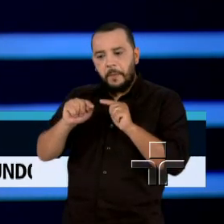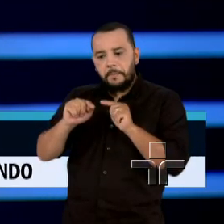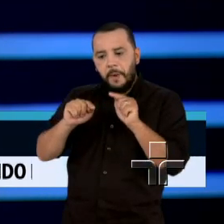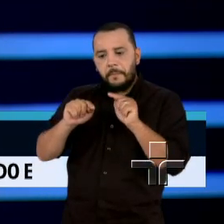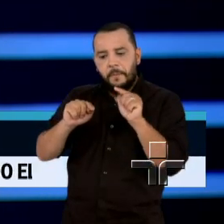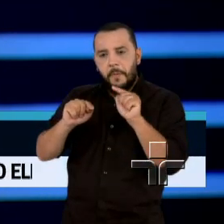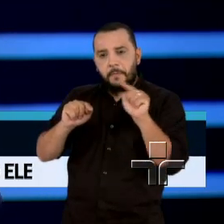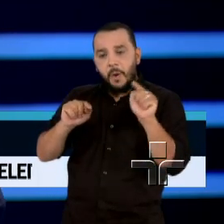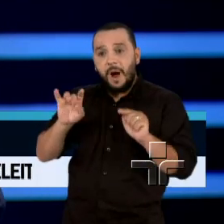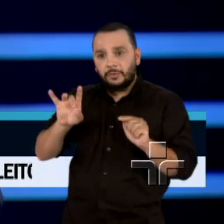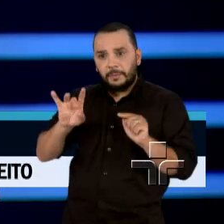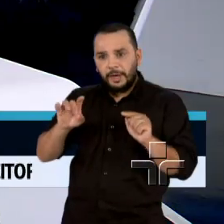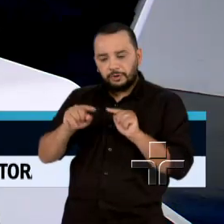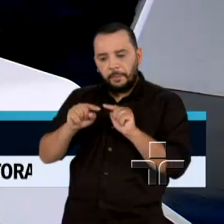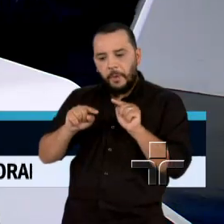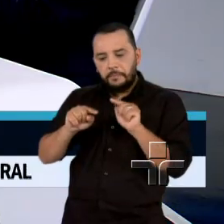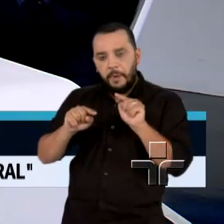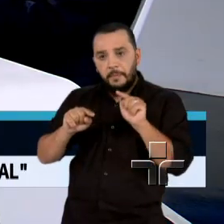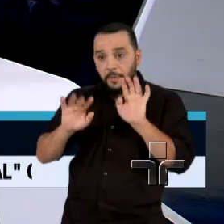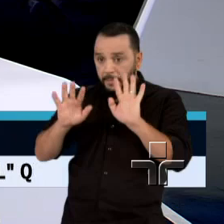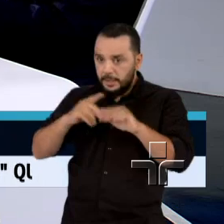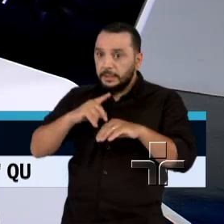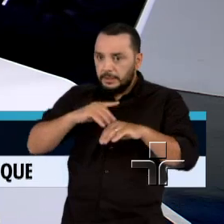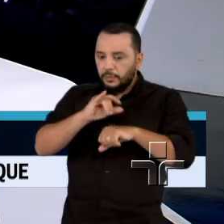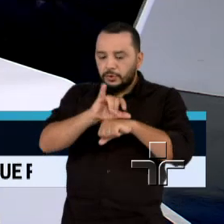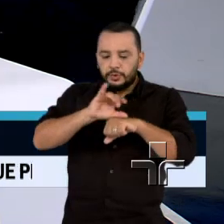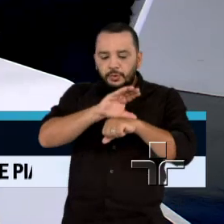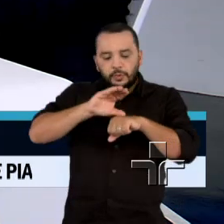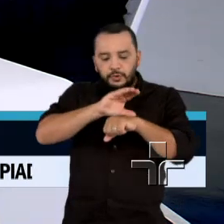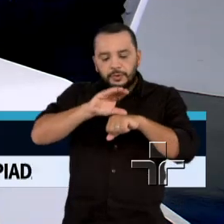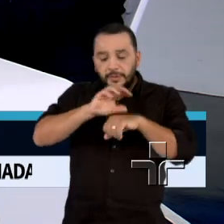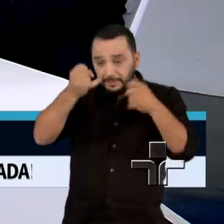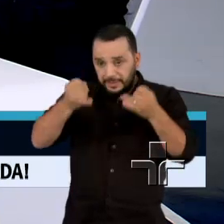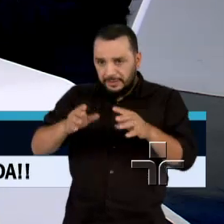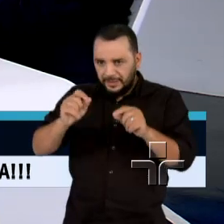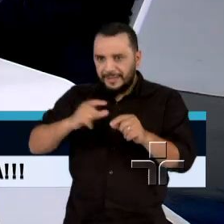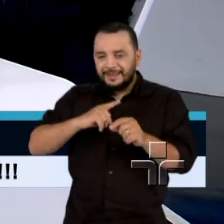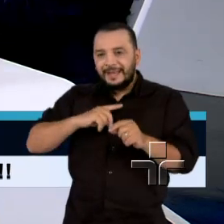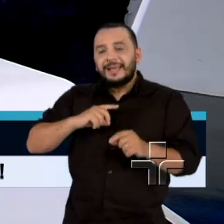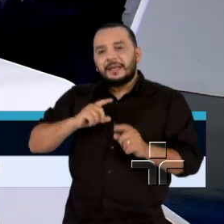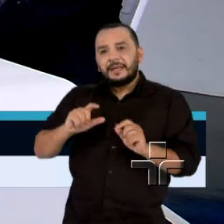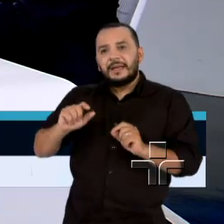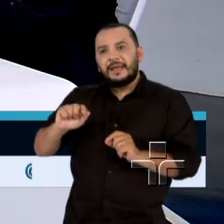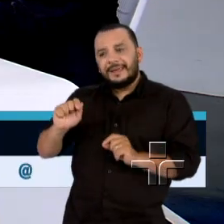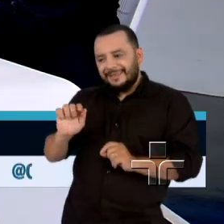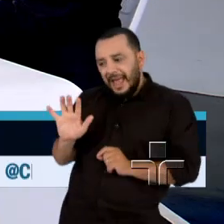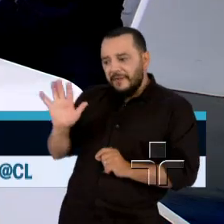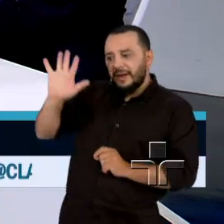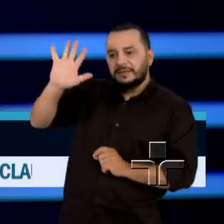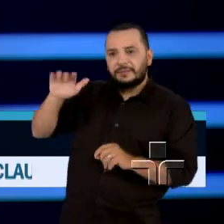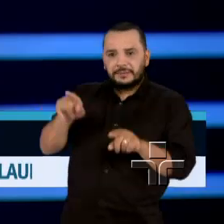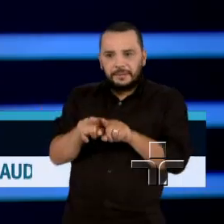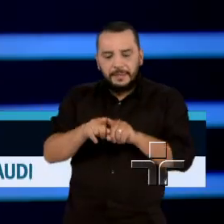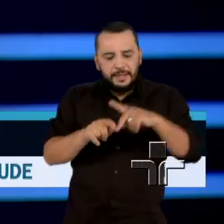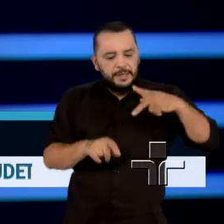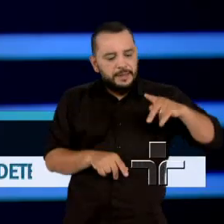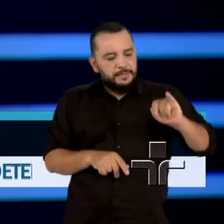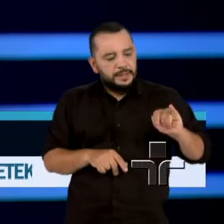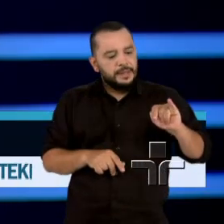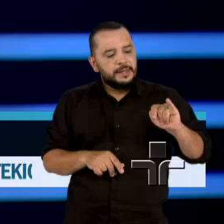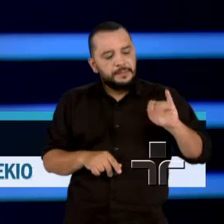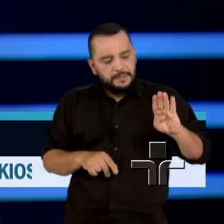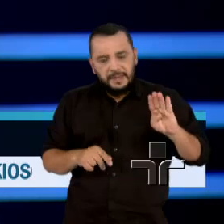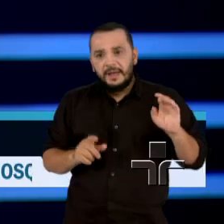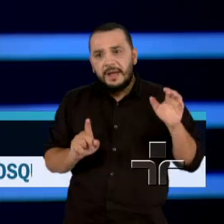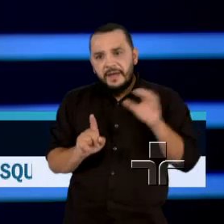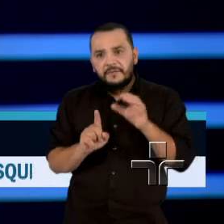o reajuste do salário mínimo pela Constituição hoje tem duas dimensões. Ela tem a correção inflacionária mais o crescimento do PIB. Né? Essa que é a